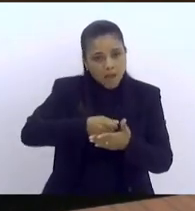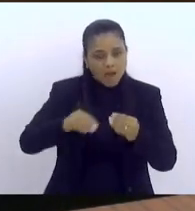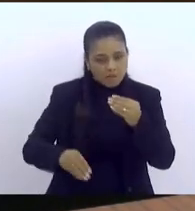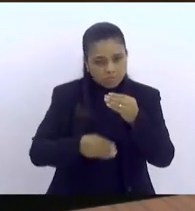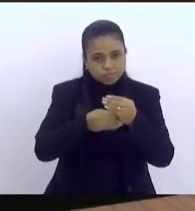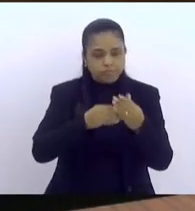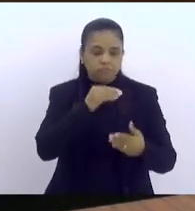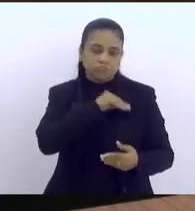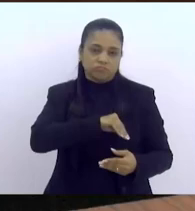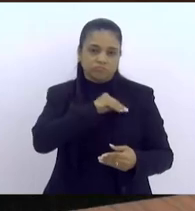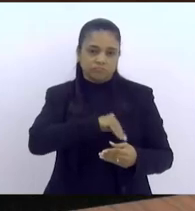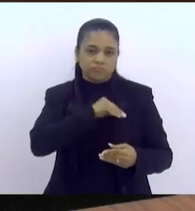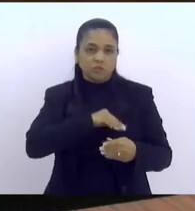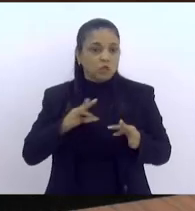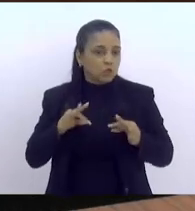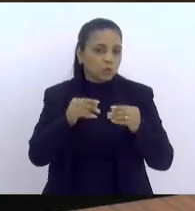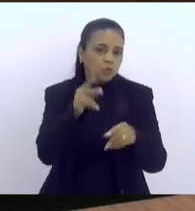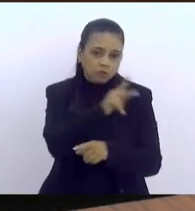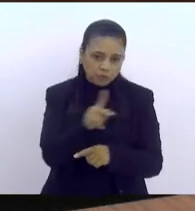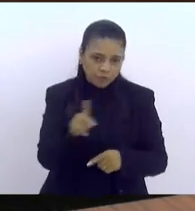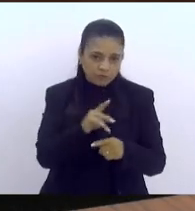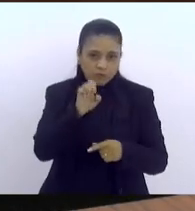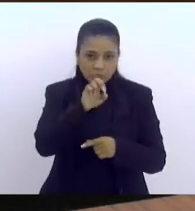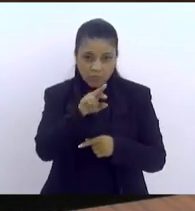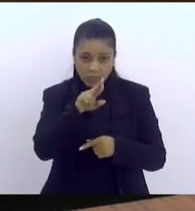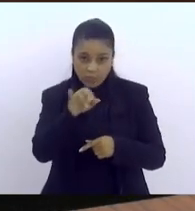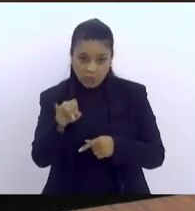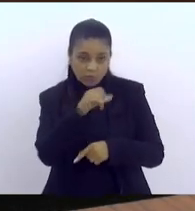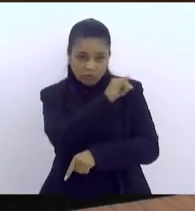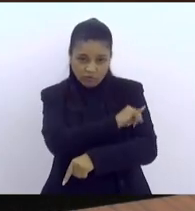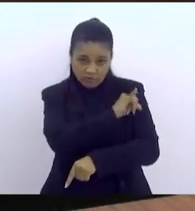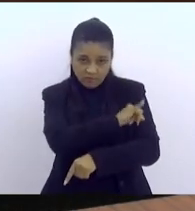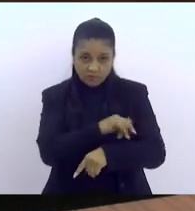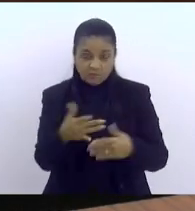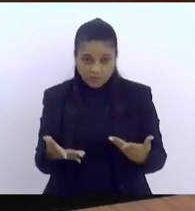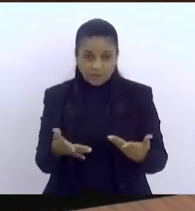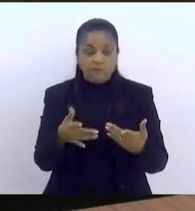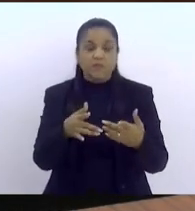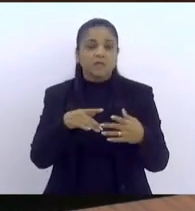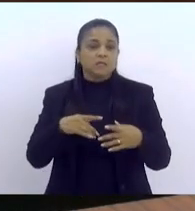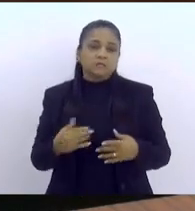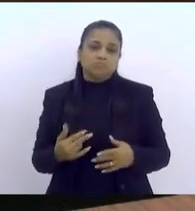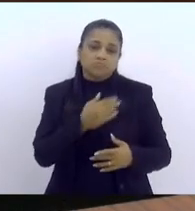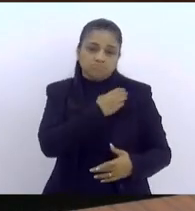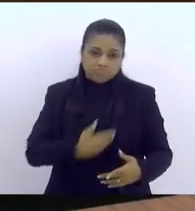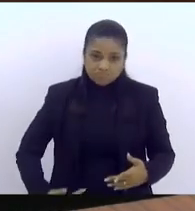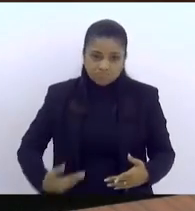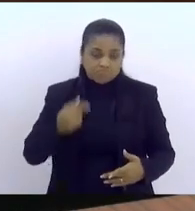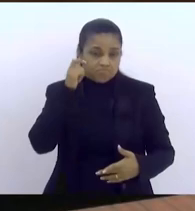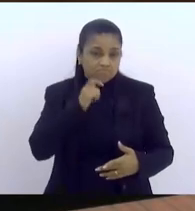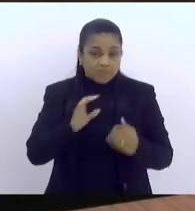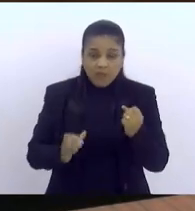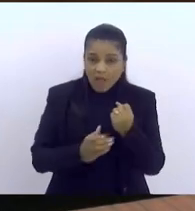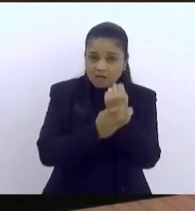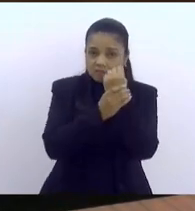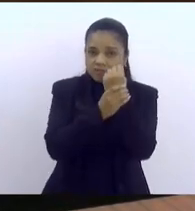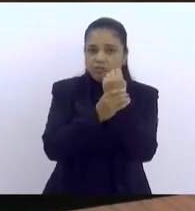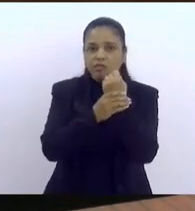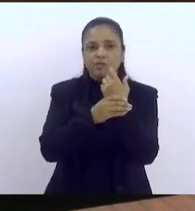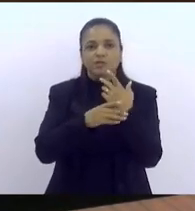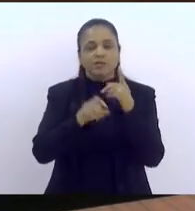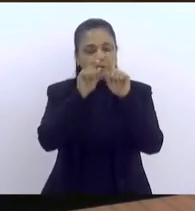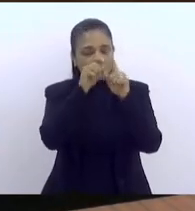para todos os professores do Estado do Rio de Janeiro. Cláudio Castro tem que garantir que nenhum profissional de educação, os não docentes,